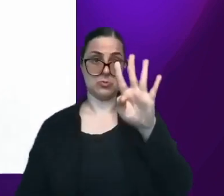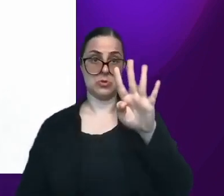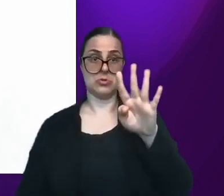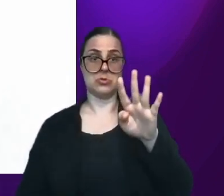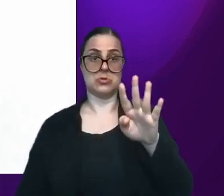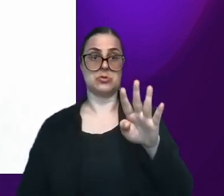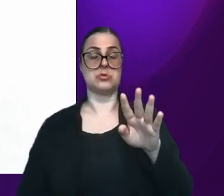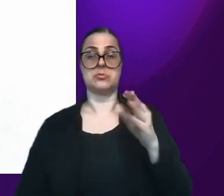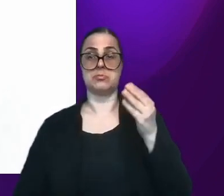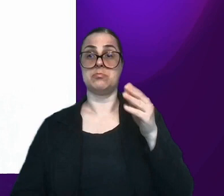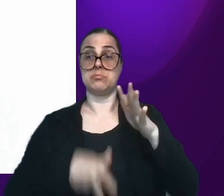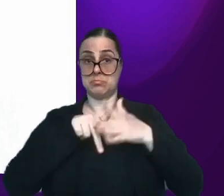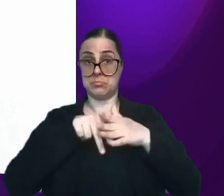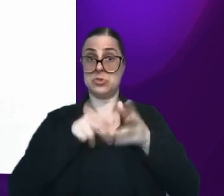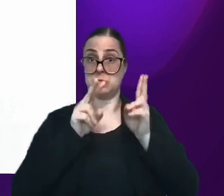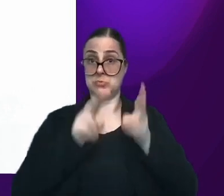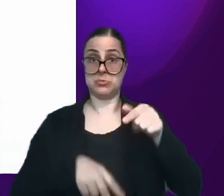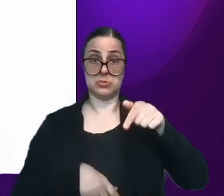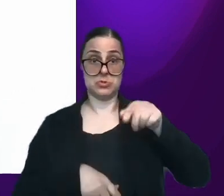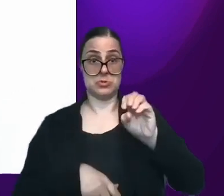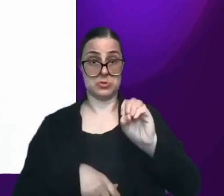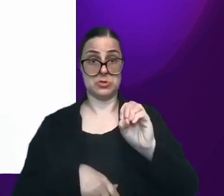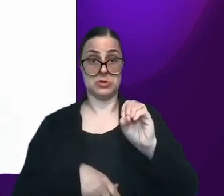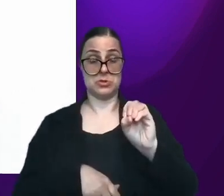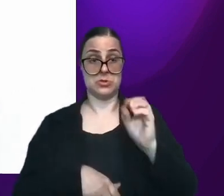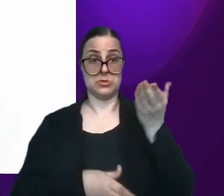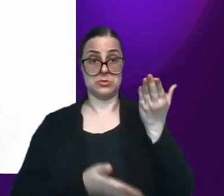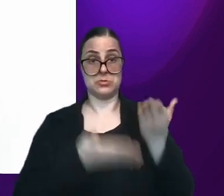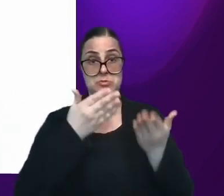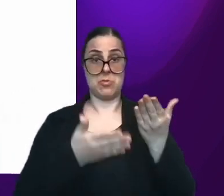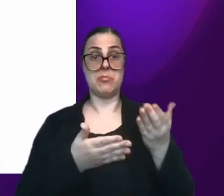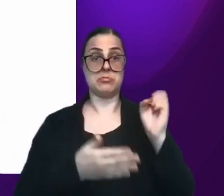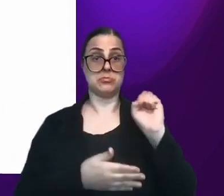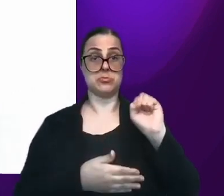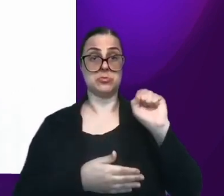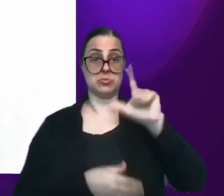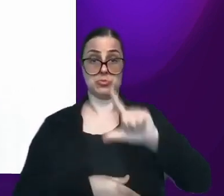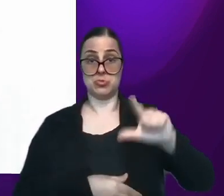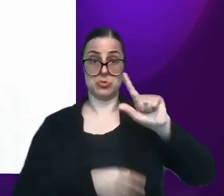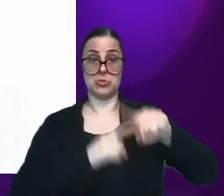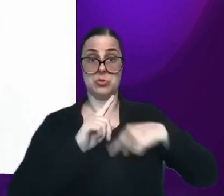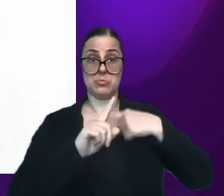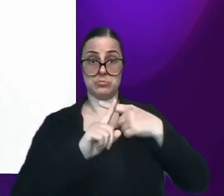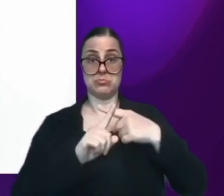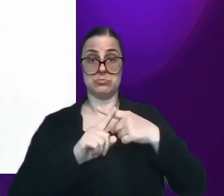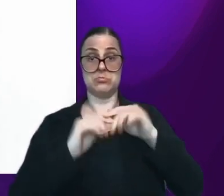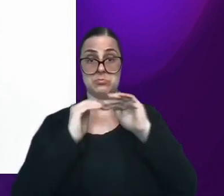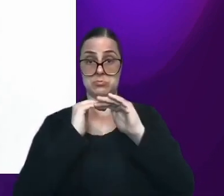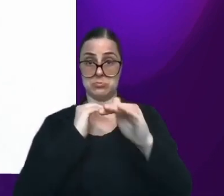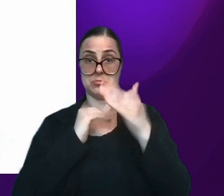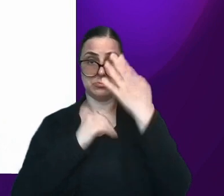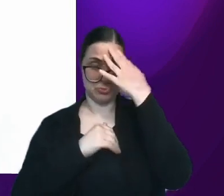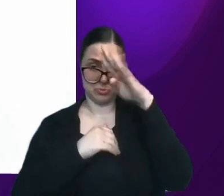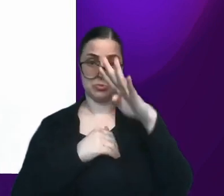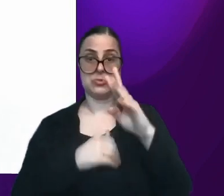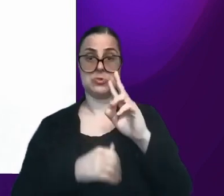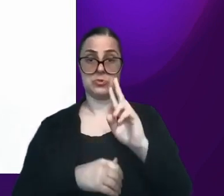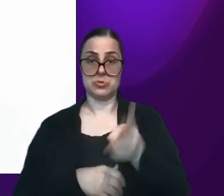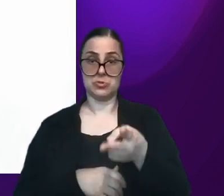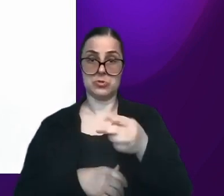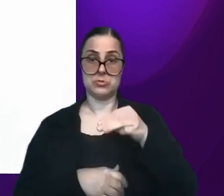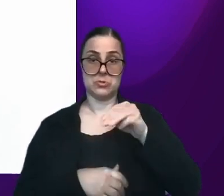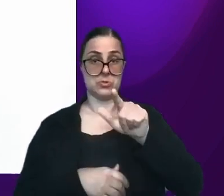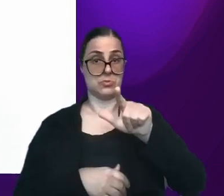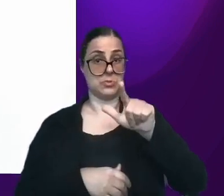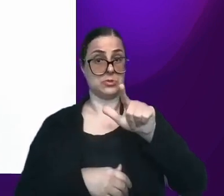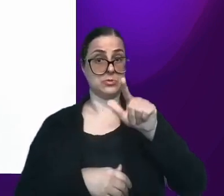ganho, 70 quilos vezes 24 horas, 2,1 ml por quilo por hora. É uma taxa um pouco aumentada, a